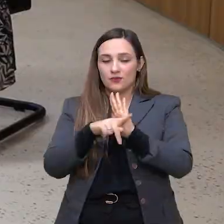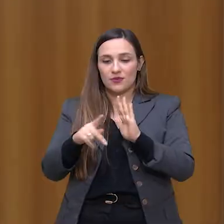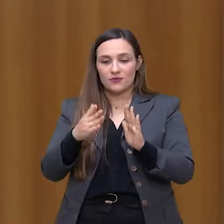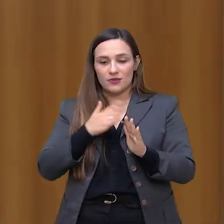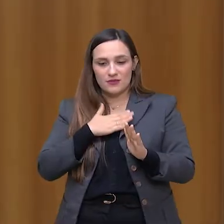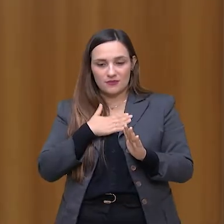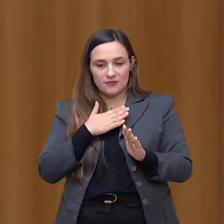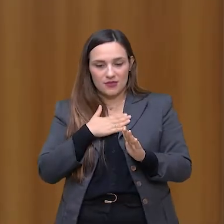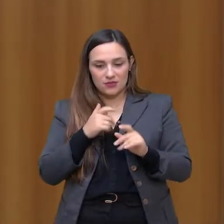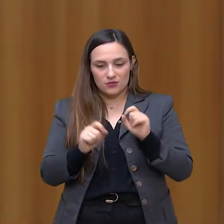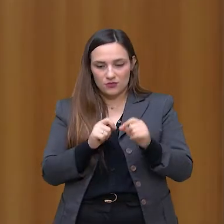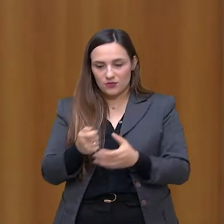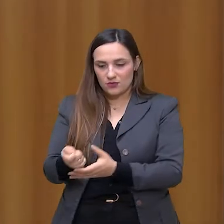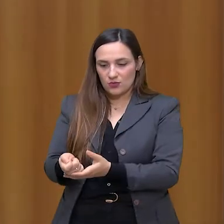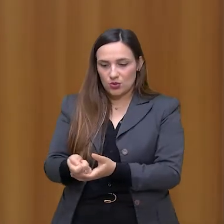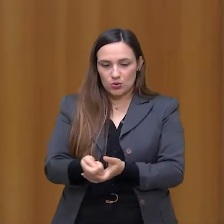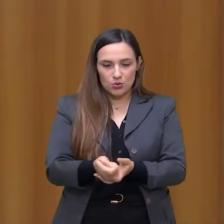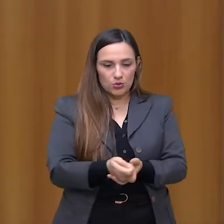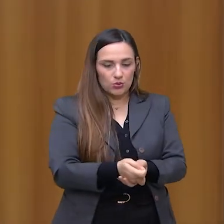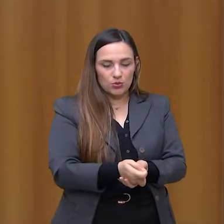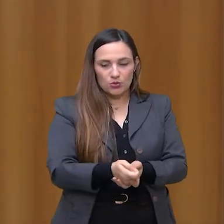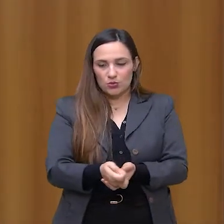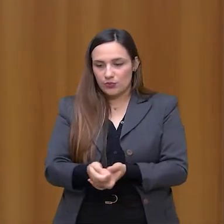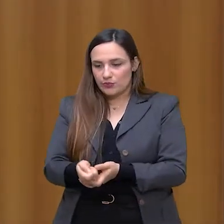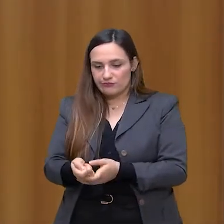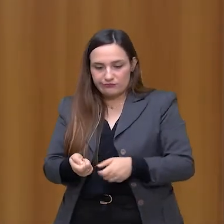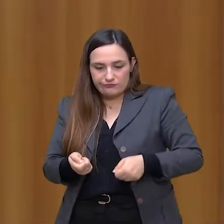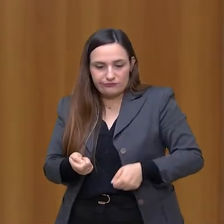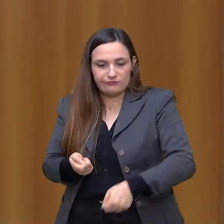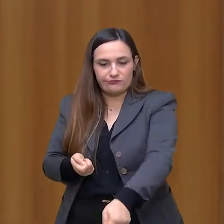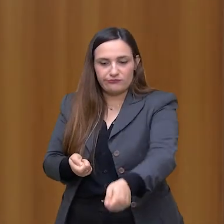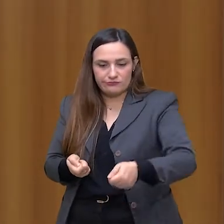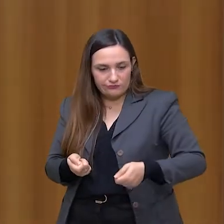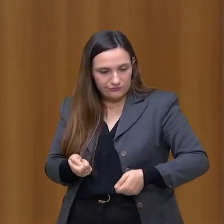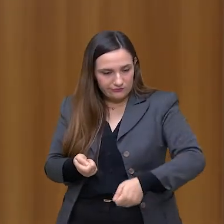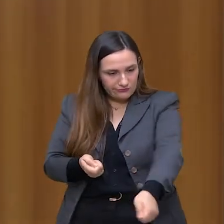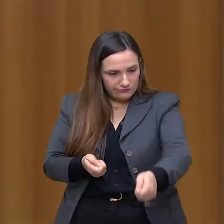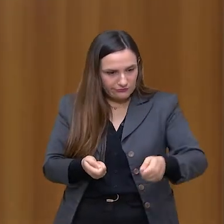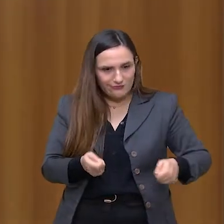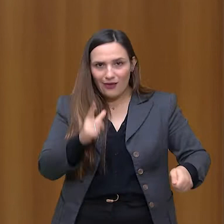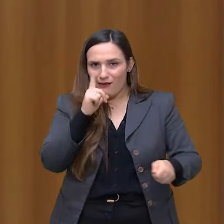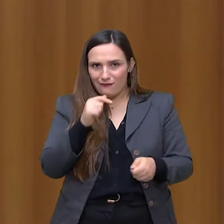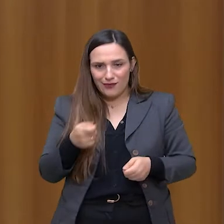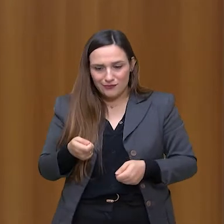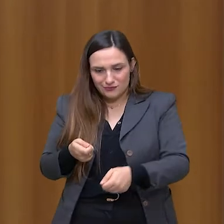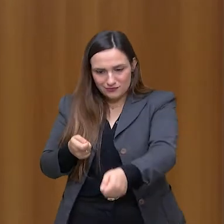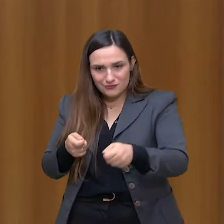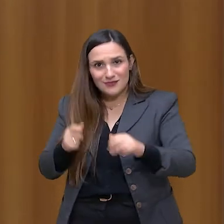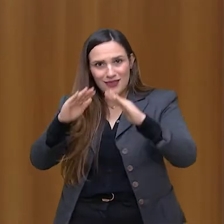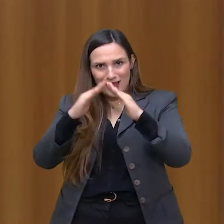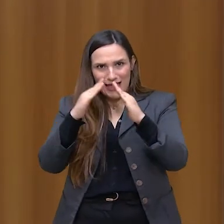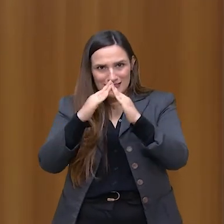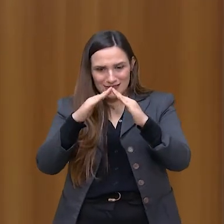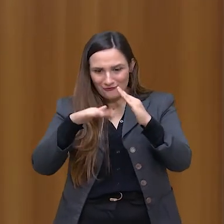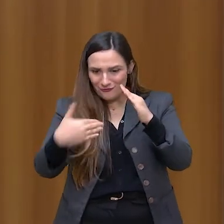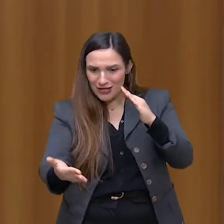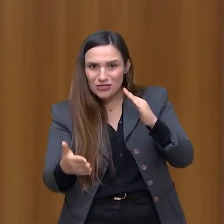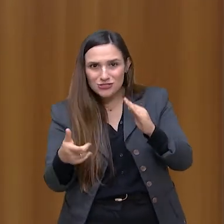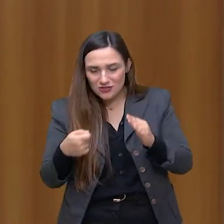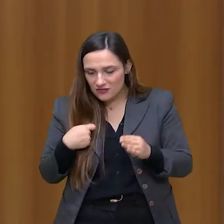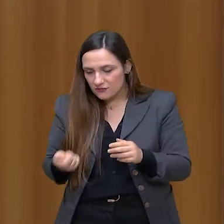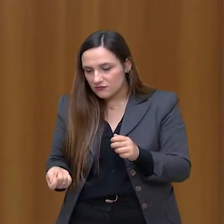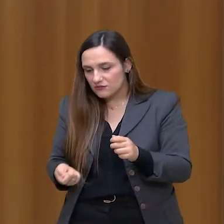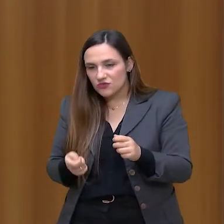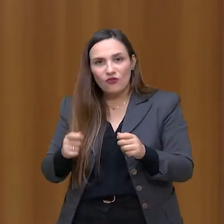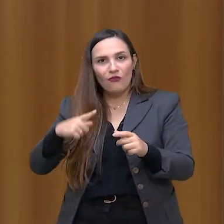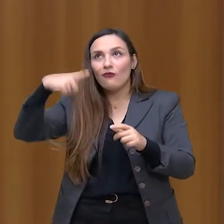lavar calçada com água e sem sequer uma vassoura. Hoje você não lava calçada. Então, são mudanças ambientais que